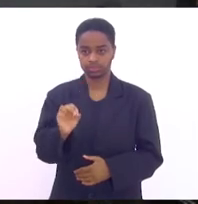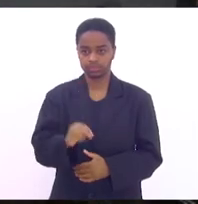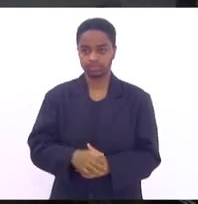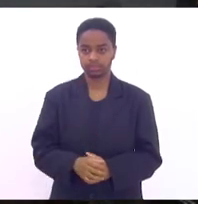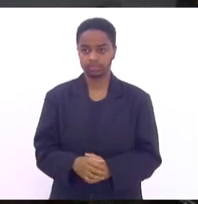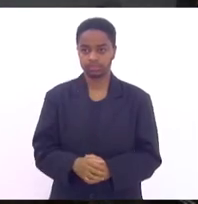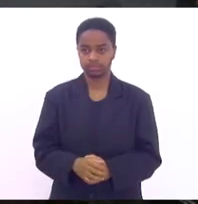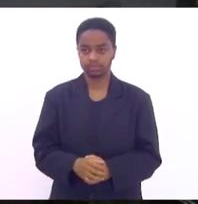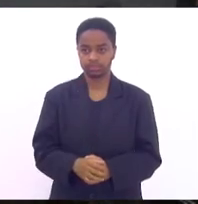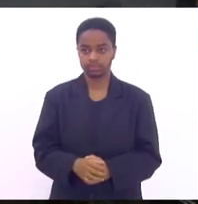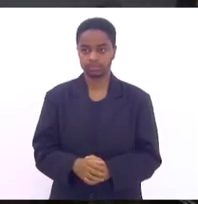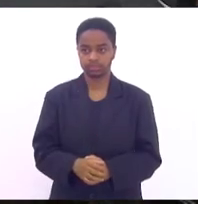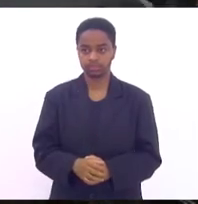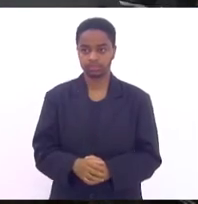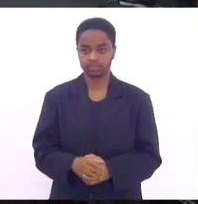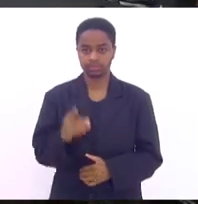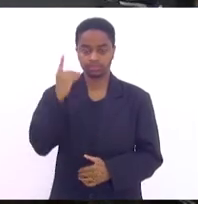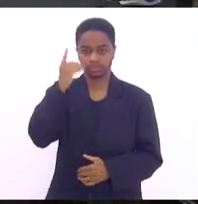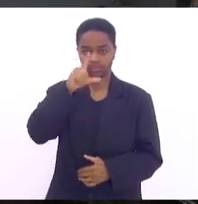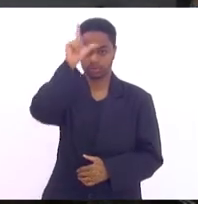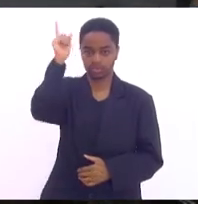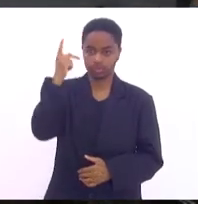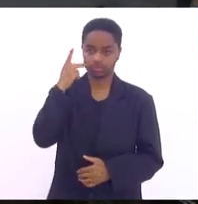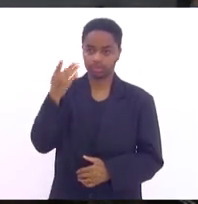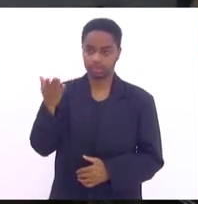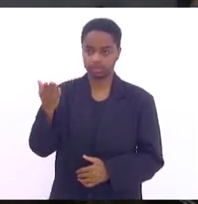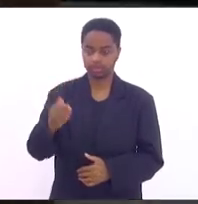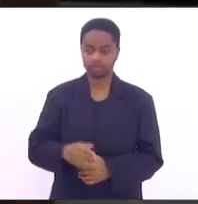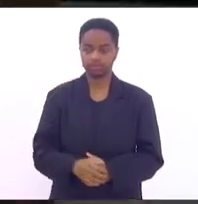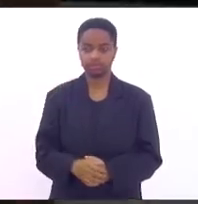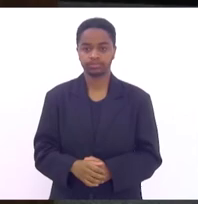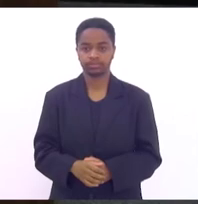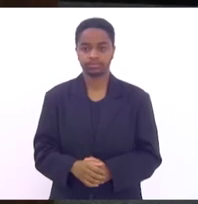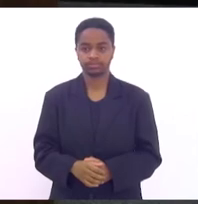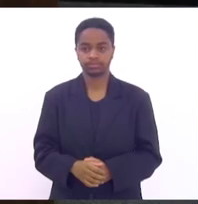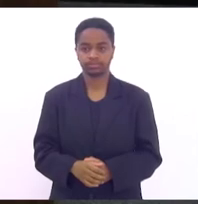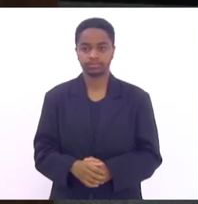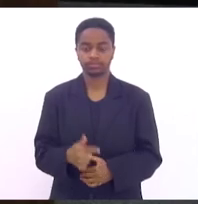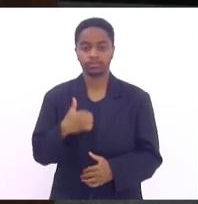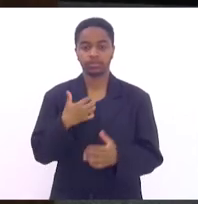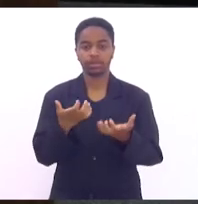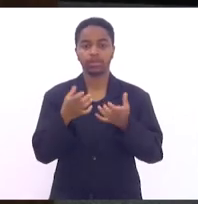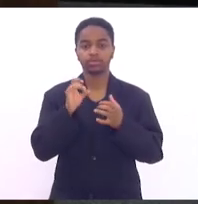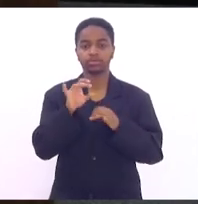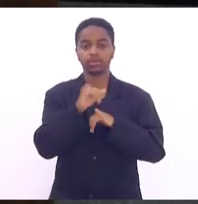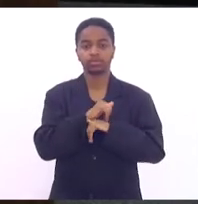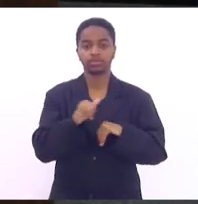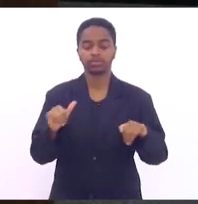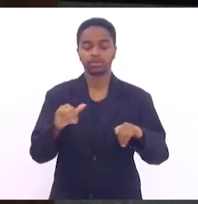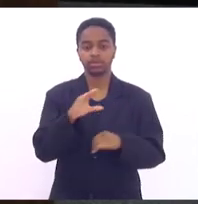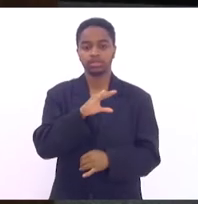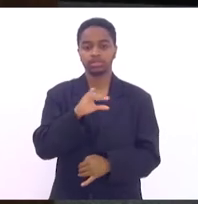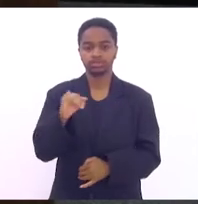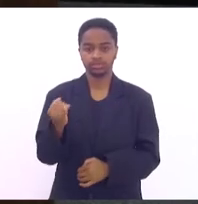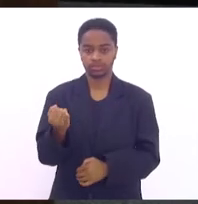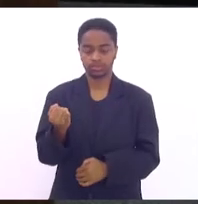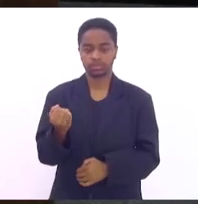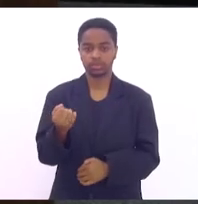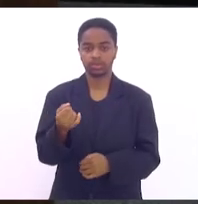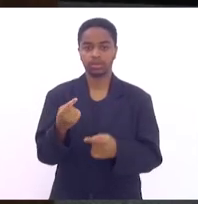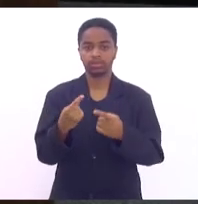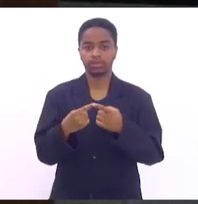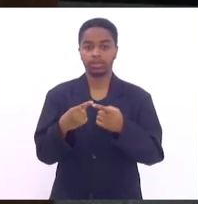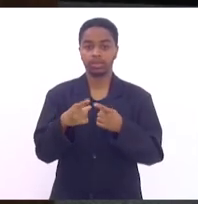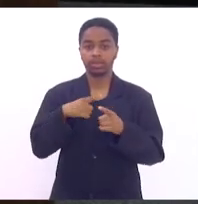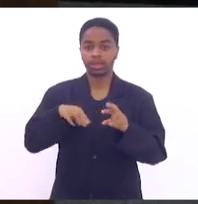Presidente. Deputado Luiz Paulo, por favor. É só para alertar a Comissão de Constituição e Justiça que, na